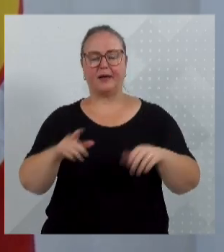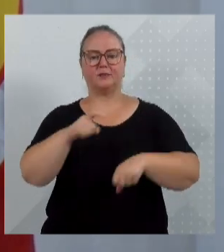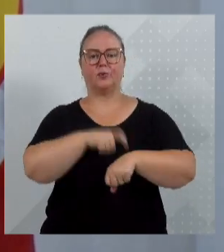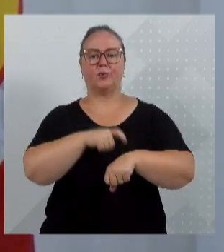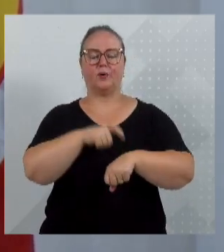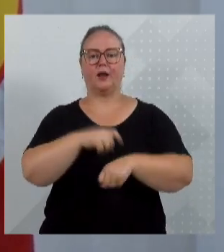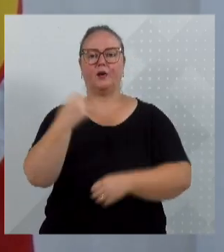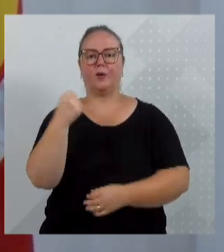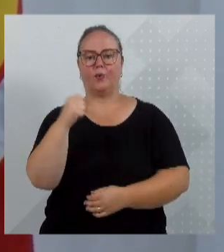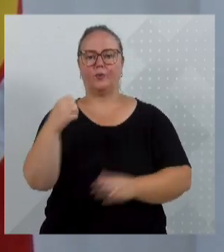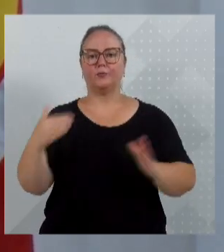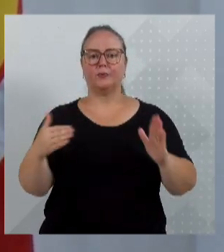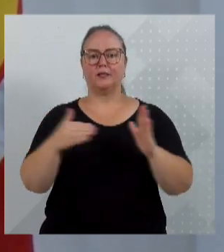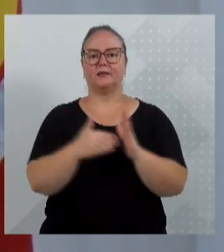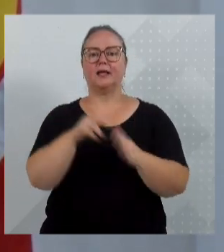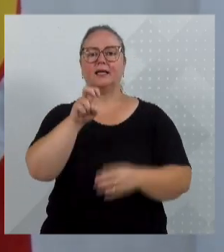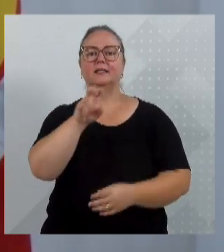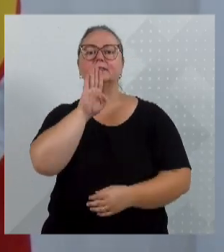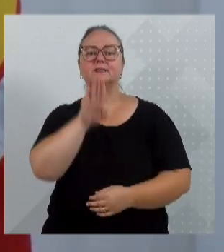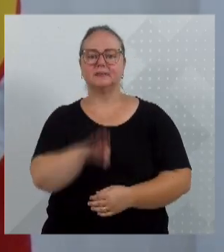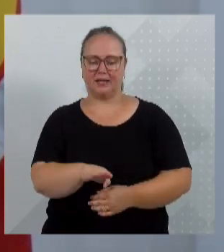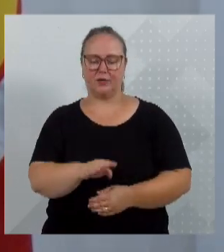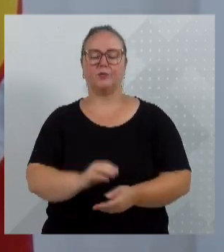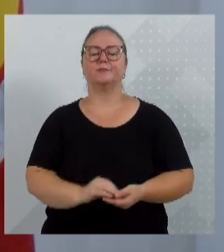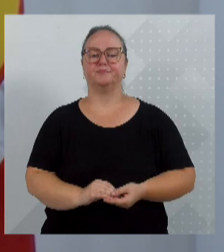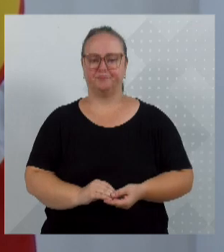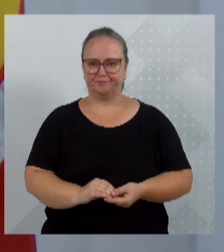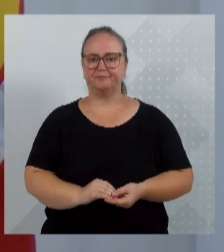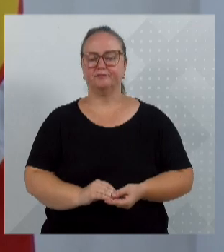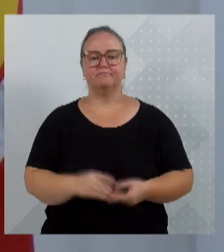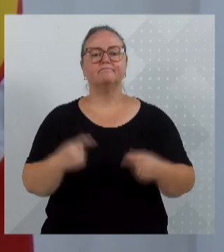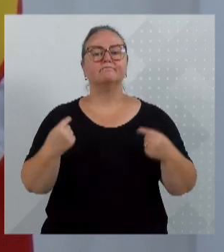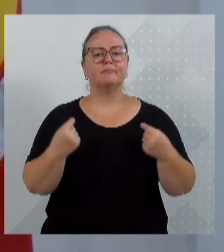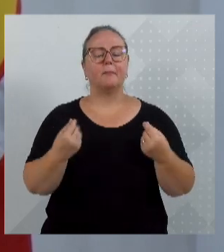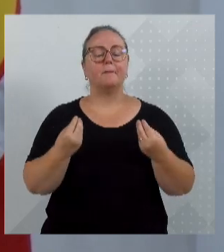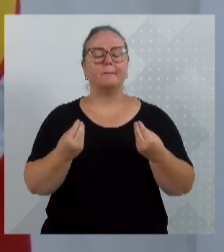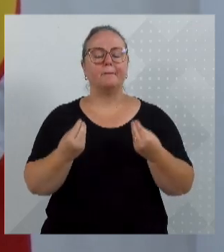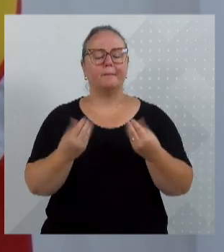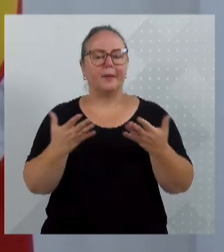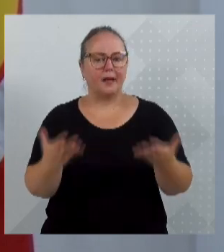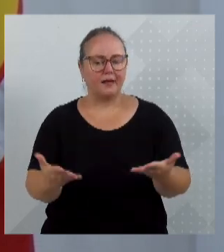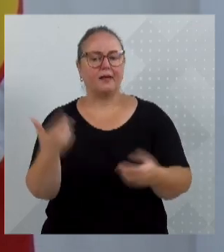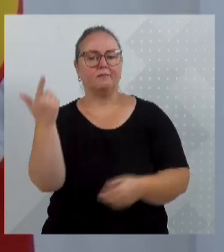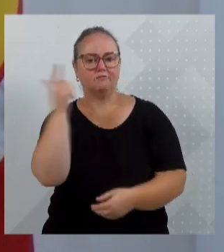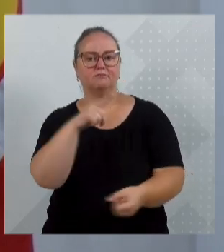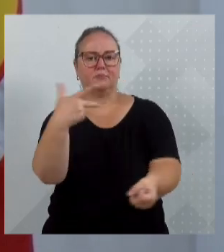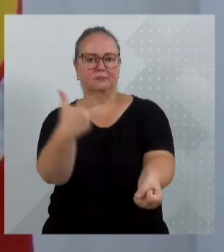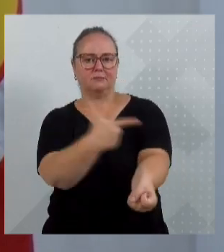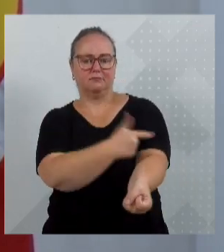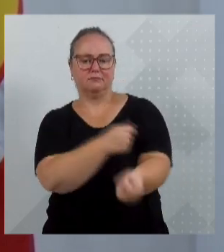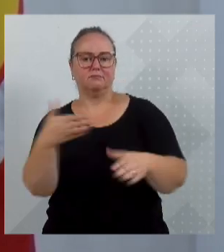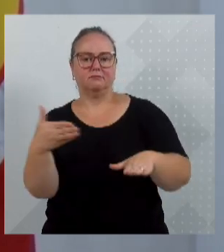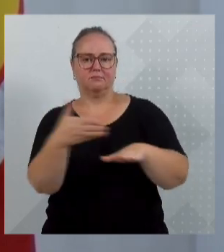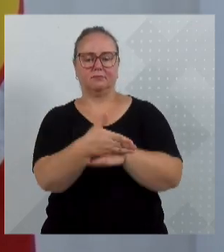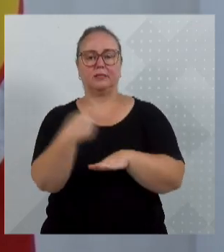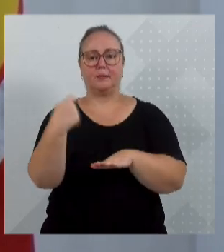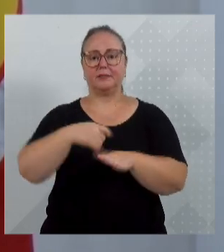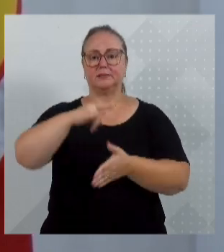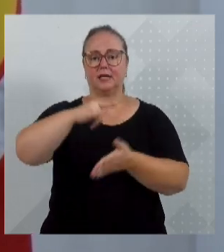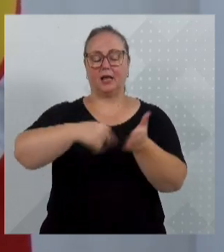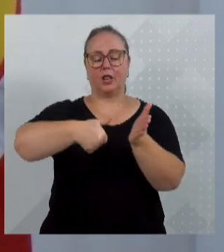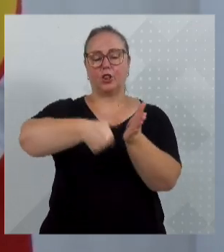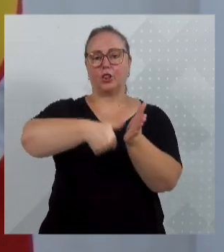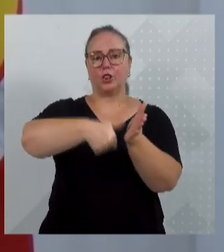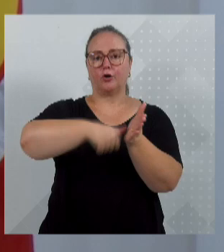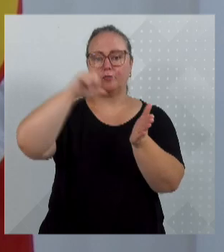8 às 17 horas. Para receber a vacina, basta levar um documento oficial